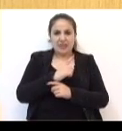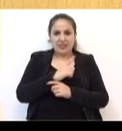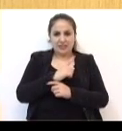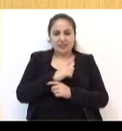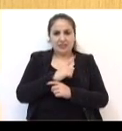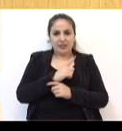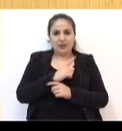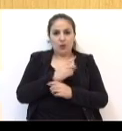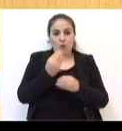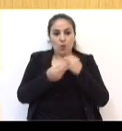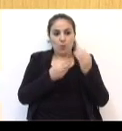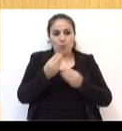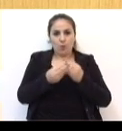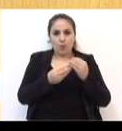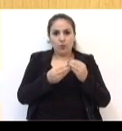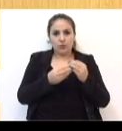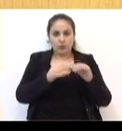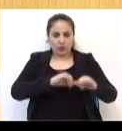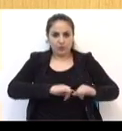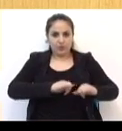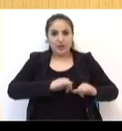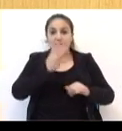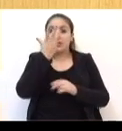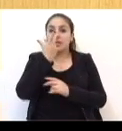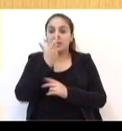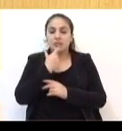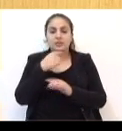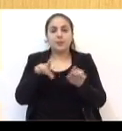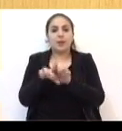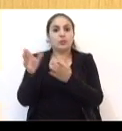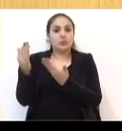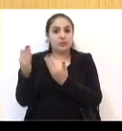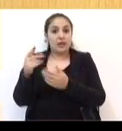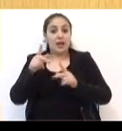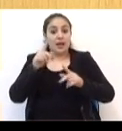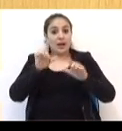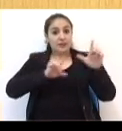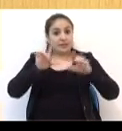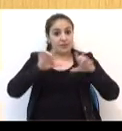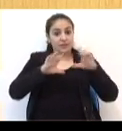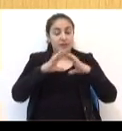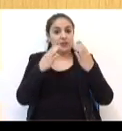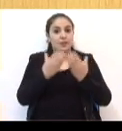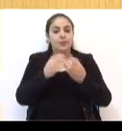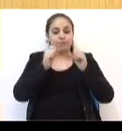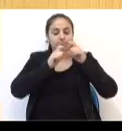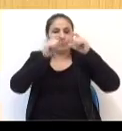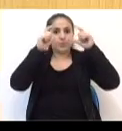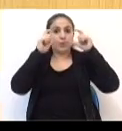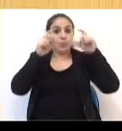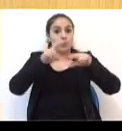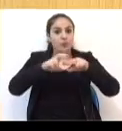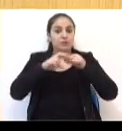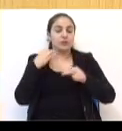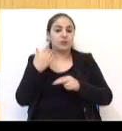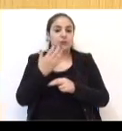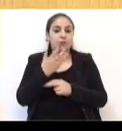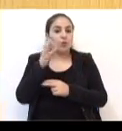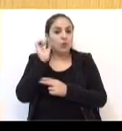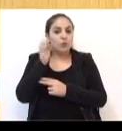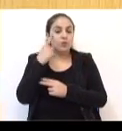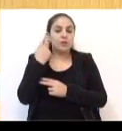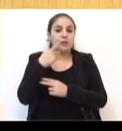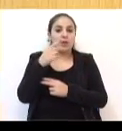crianças e adolescentes, a TV Câmara quer fazer um alerta aos pais. Para isso, ouvimos o vereador Alberi Grando, que também